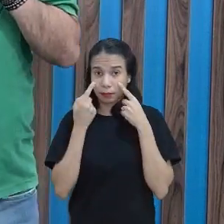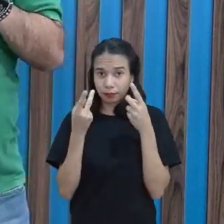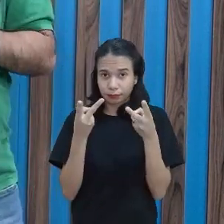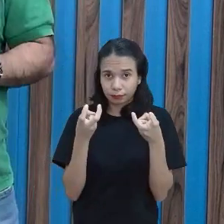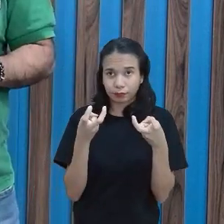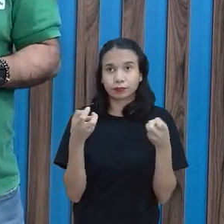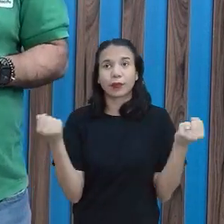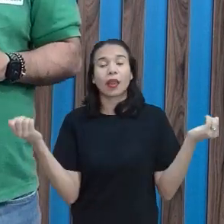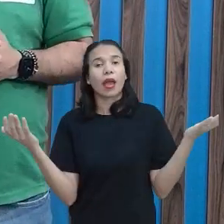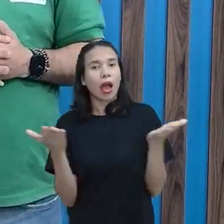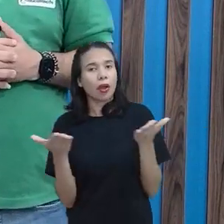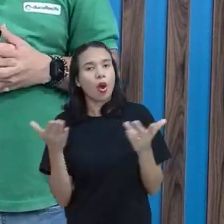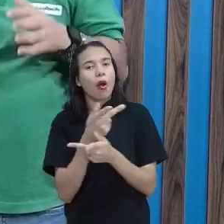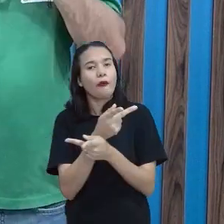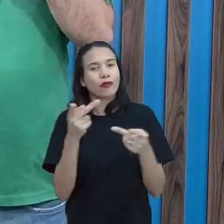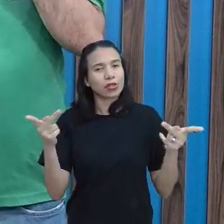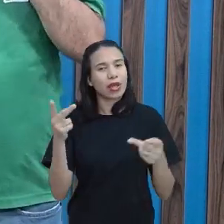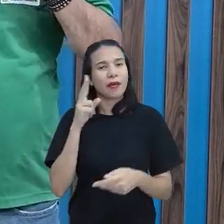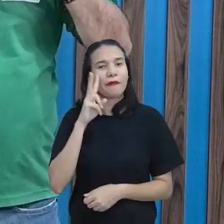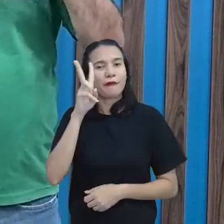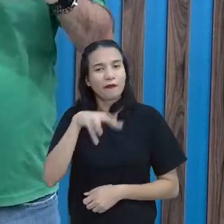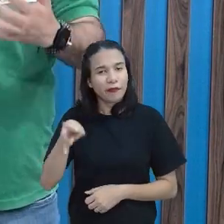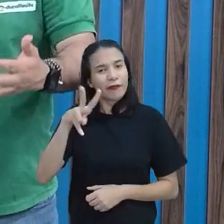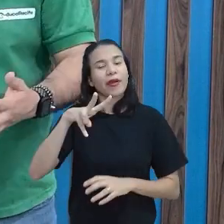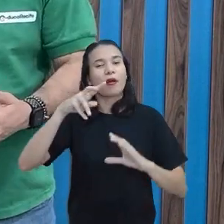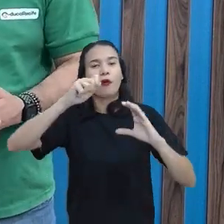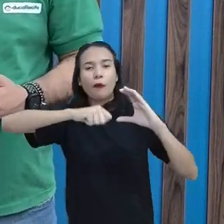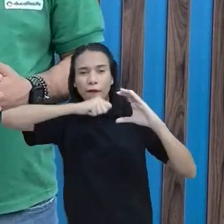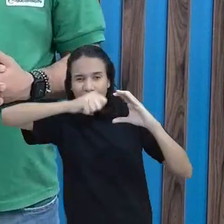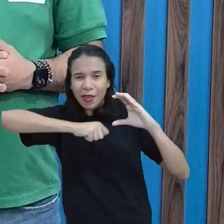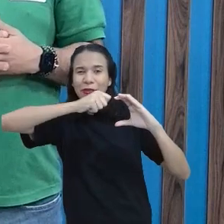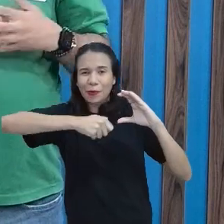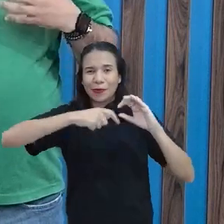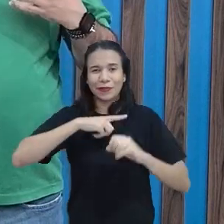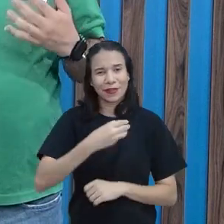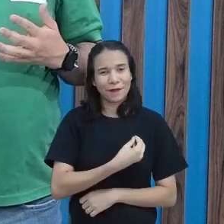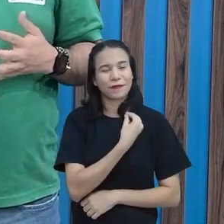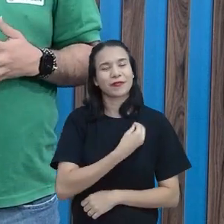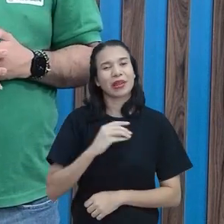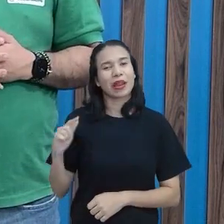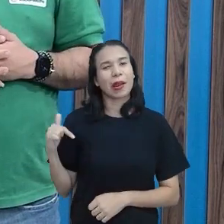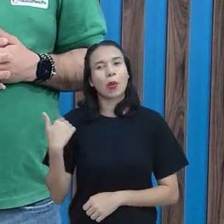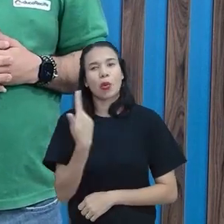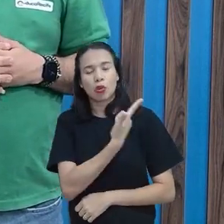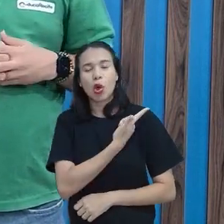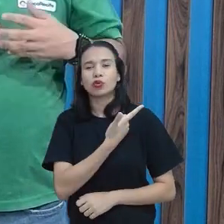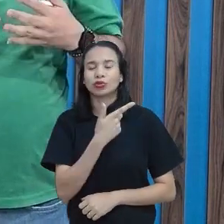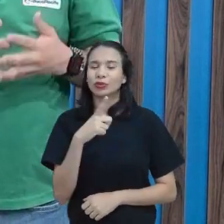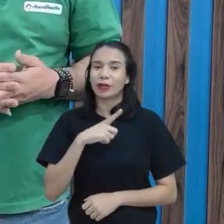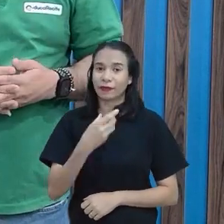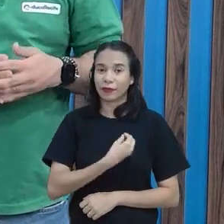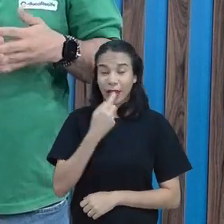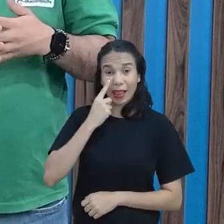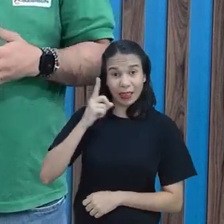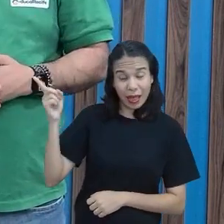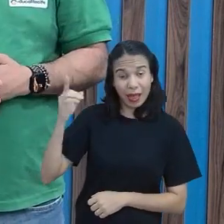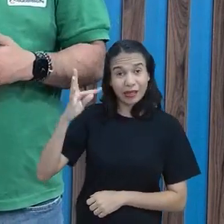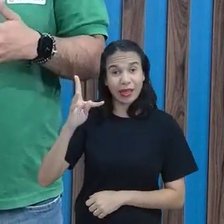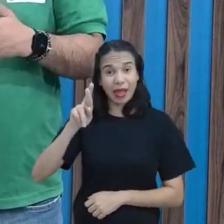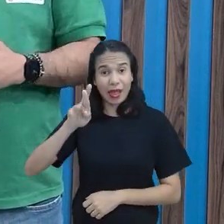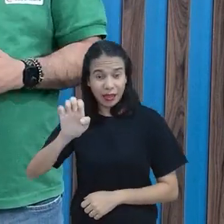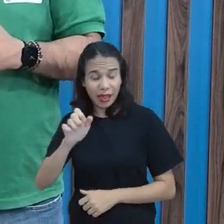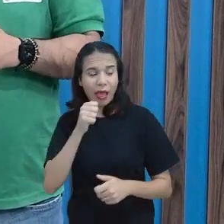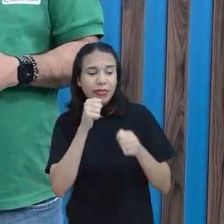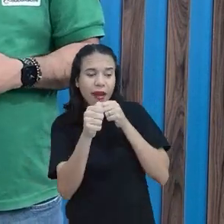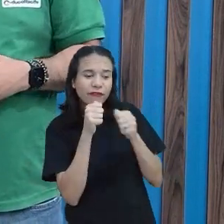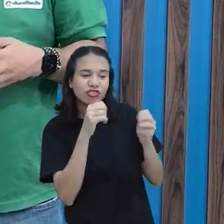agora vocês vão ficar com o vídeo que nós gravamos lá no TRE, entrevistando a